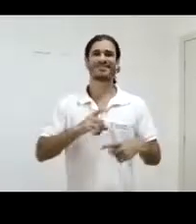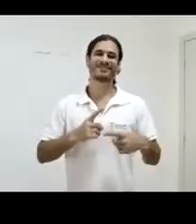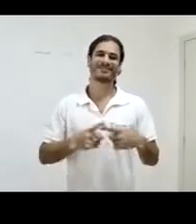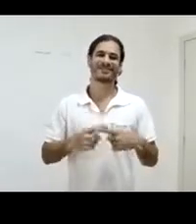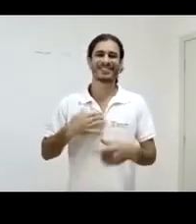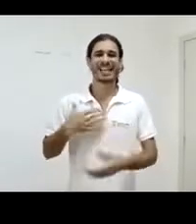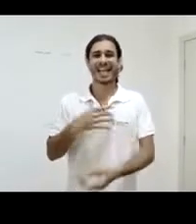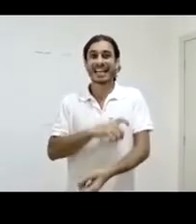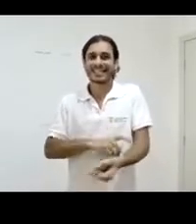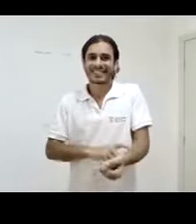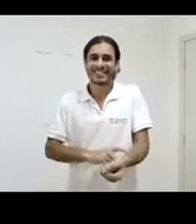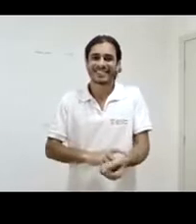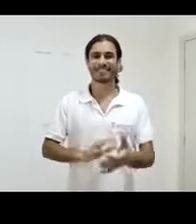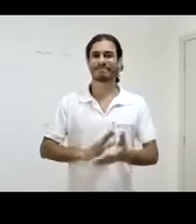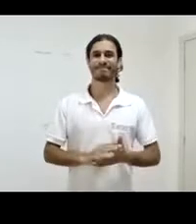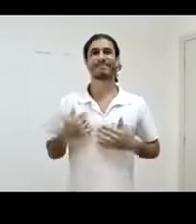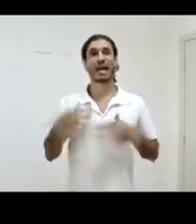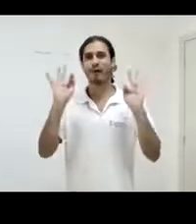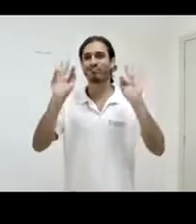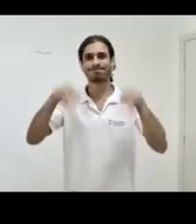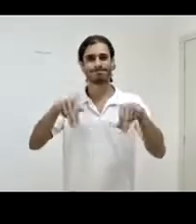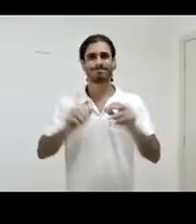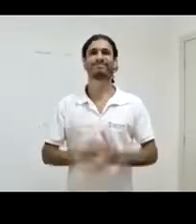É isso, eu terminei.